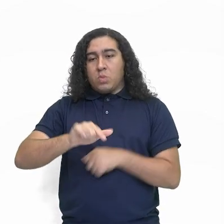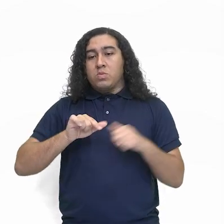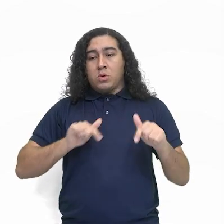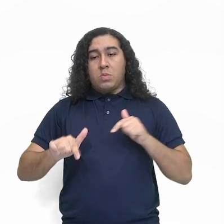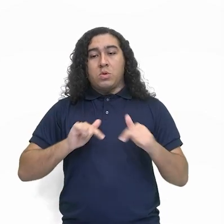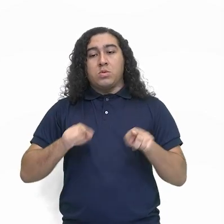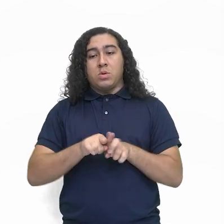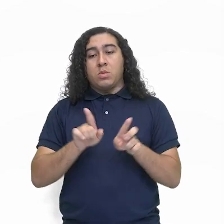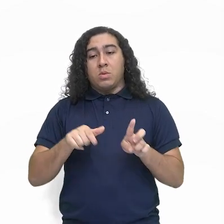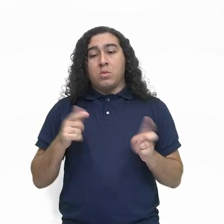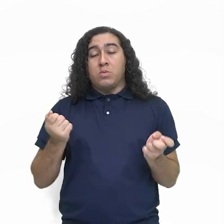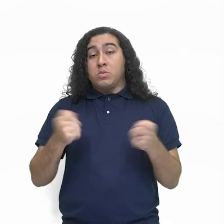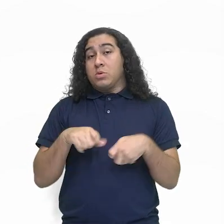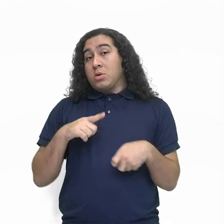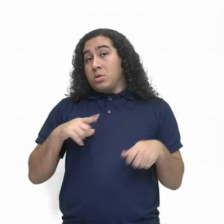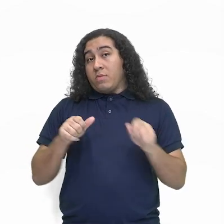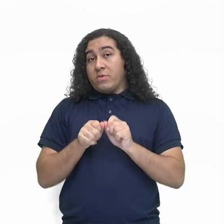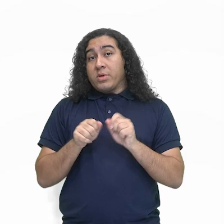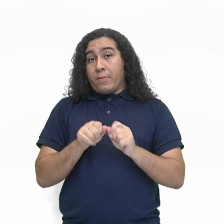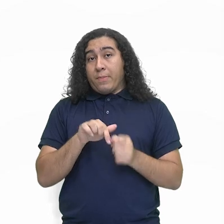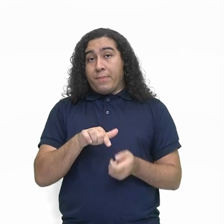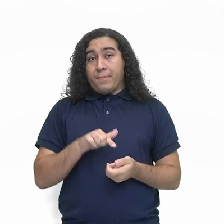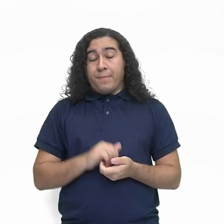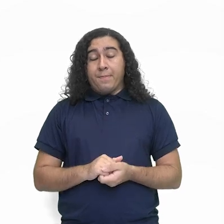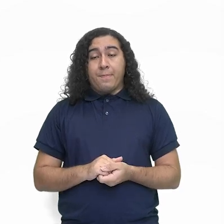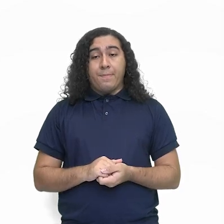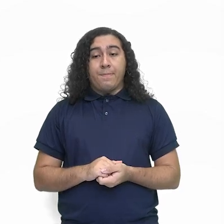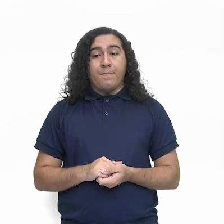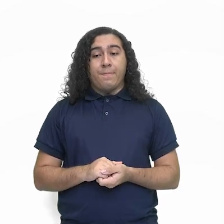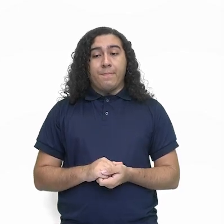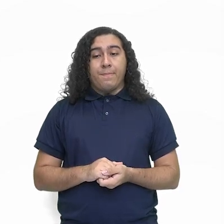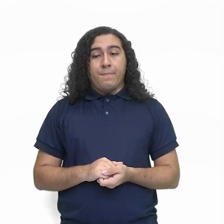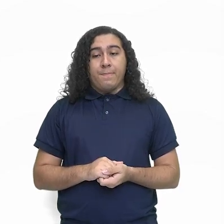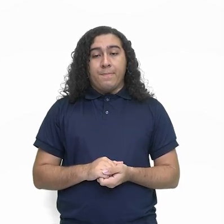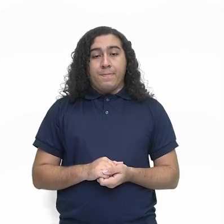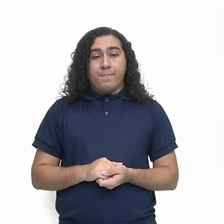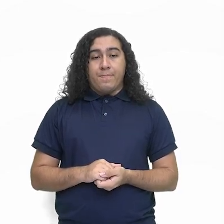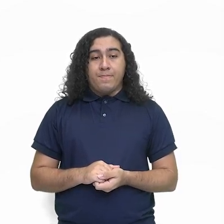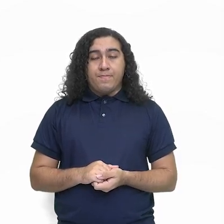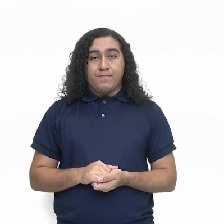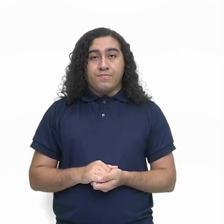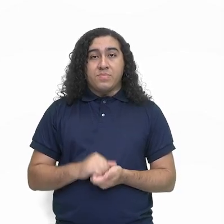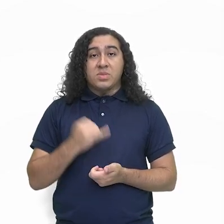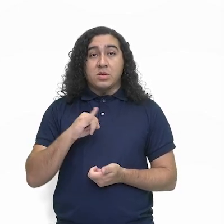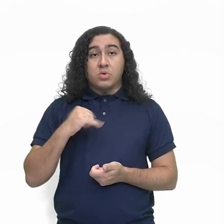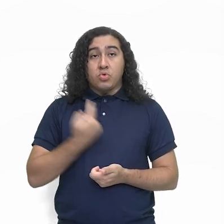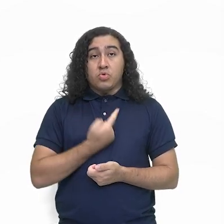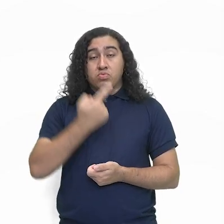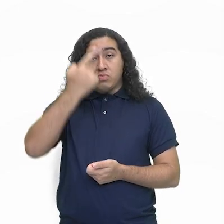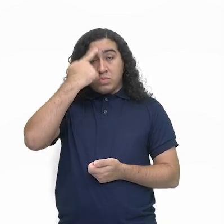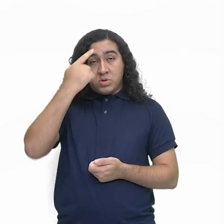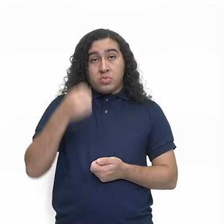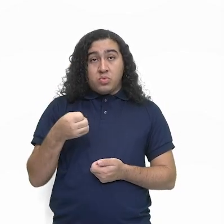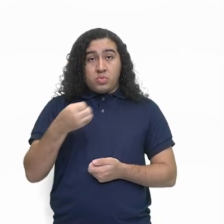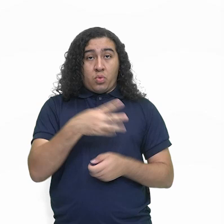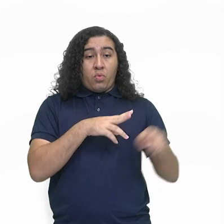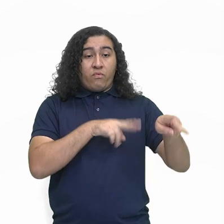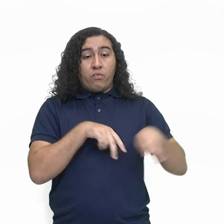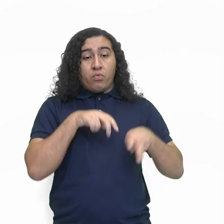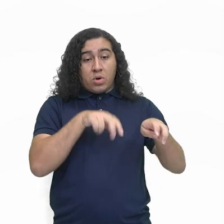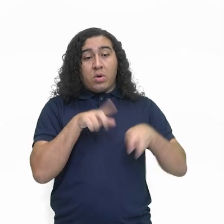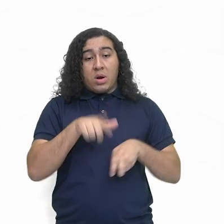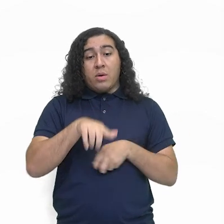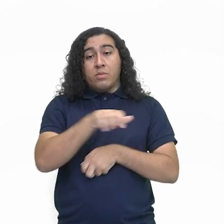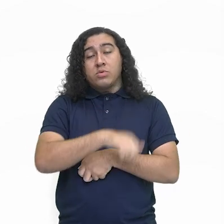gente, é uma forma de realizar esse tipo de coisa, né? Então, quando a gente fala de novo rural, pessoal, a gente está falando de um